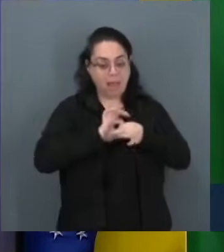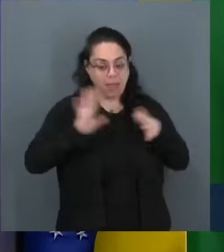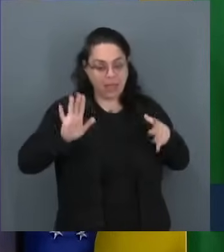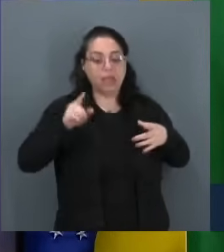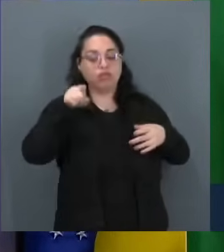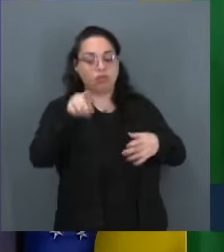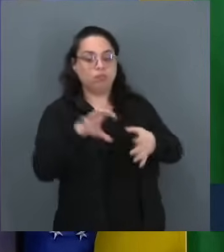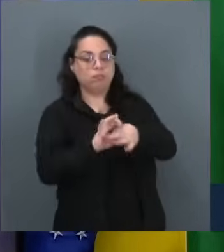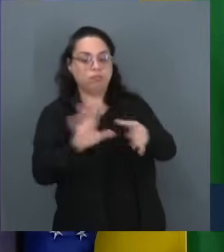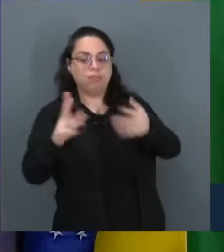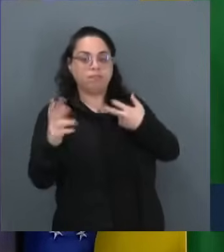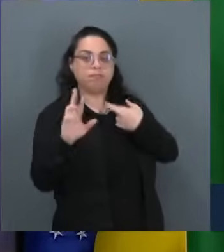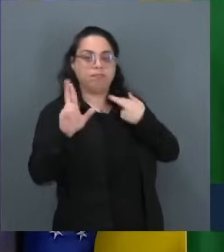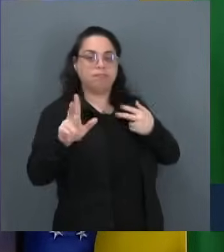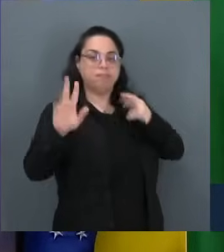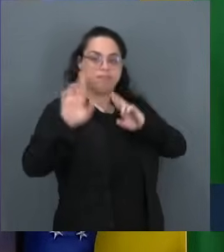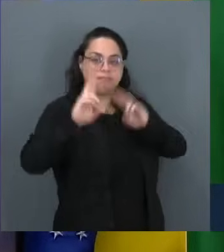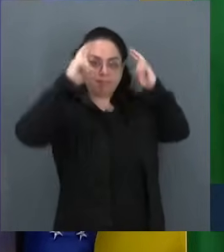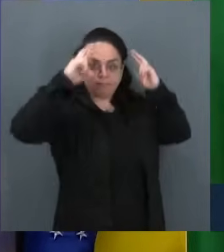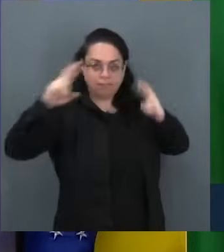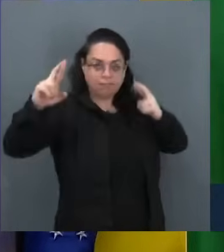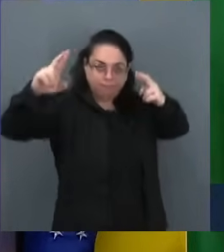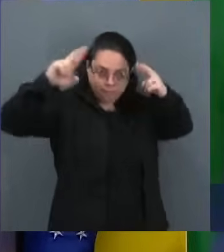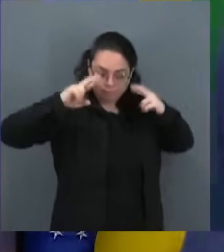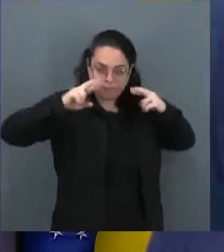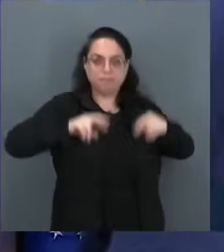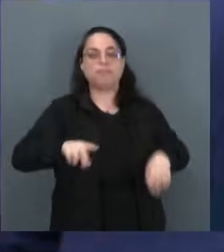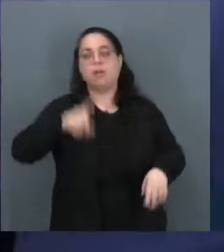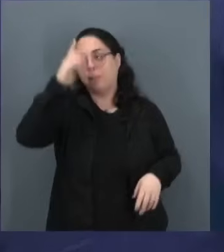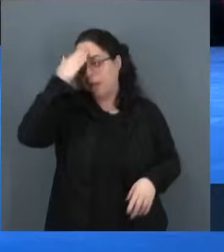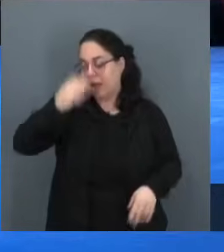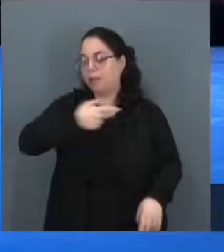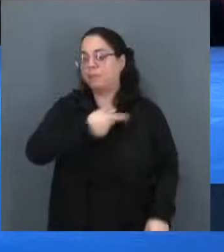obrigado, senhor presidente. Muito obrigado. Deus abençoe a nossa nação. Muito obrigado, senador Girão.